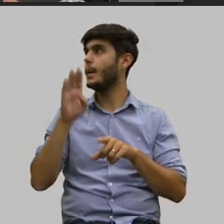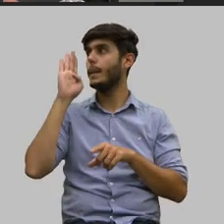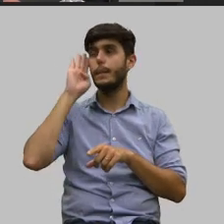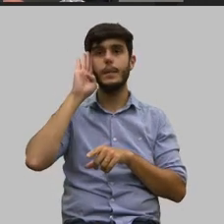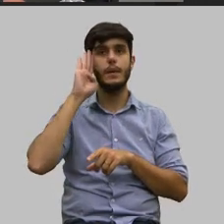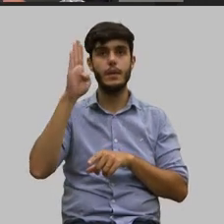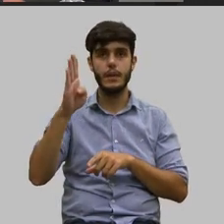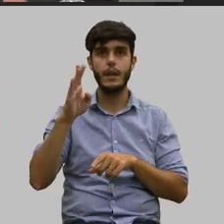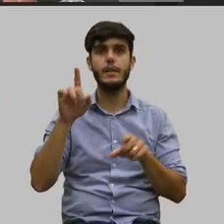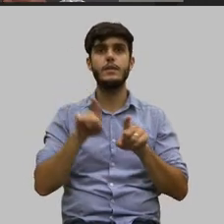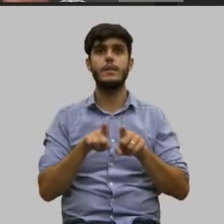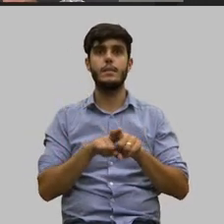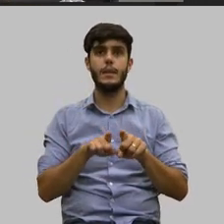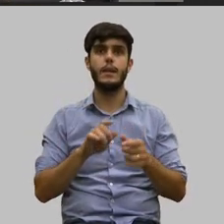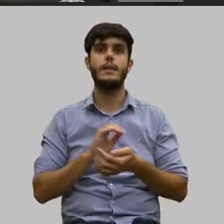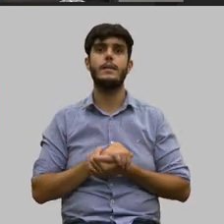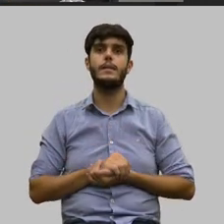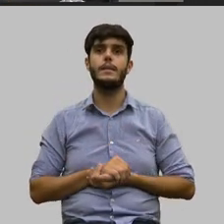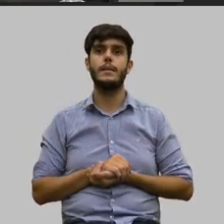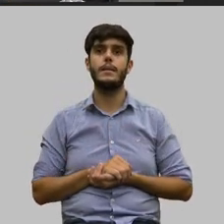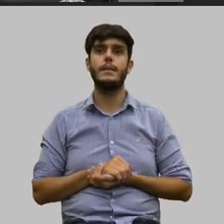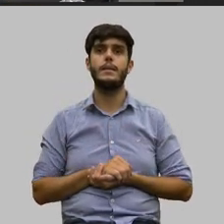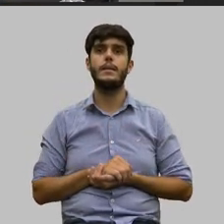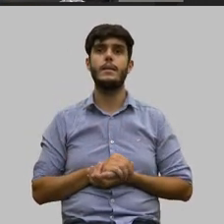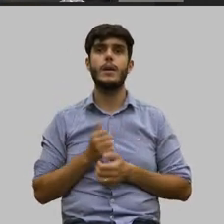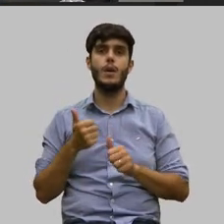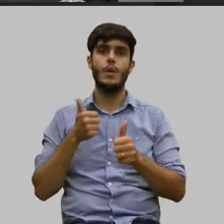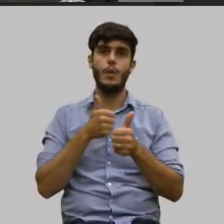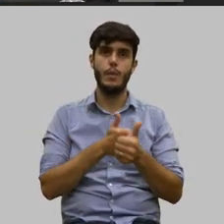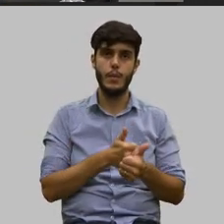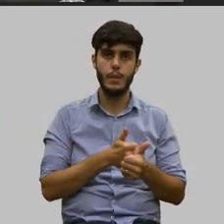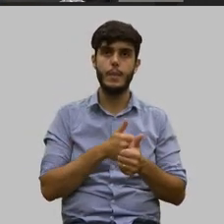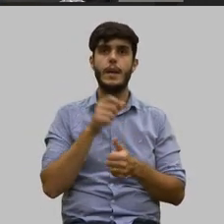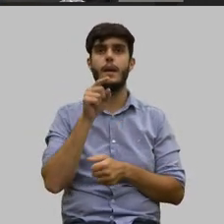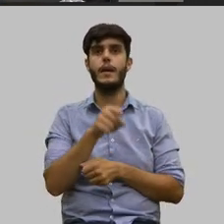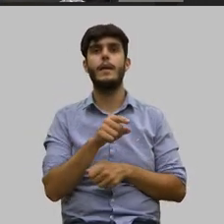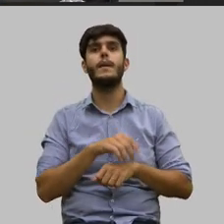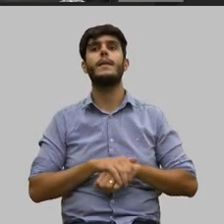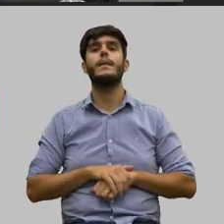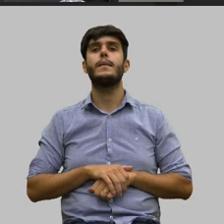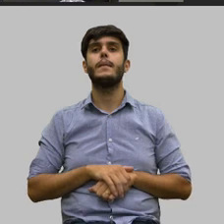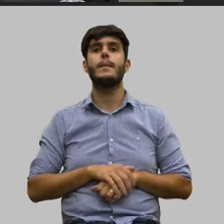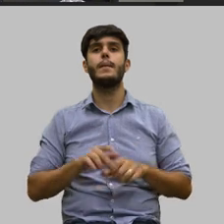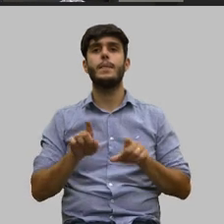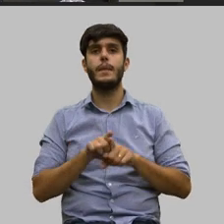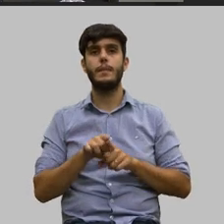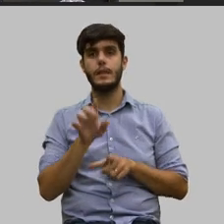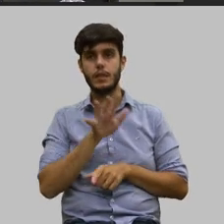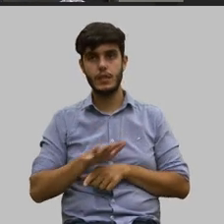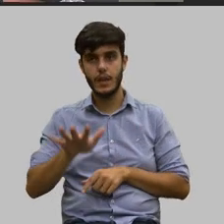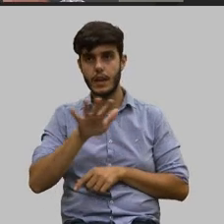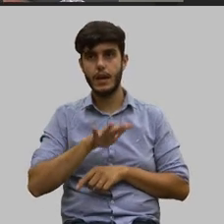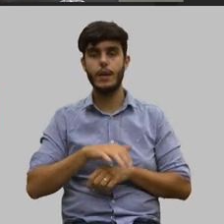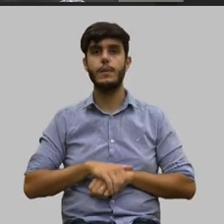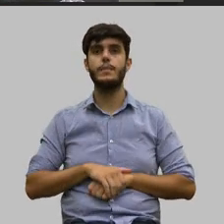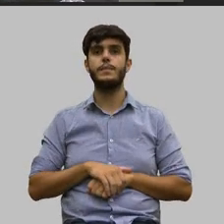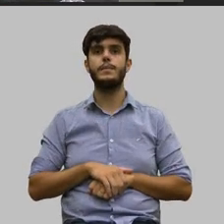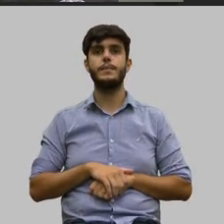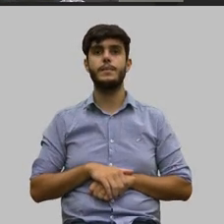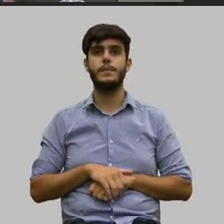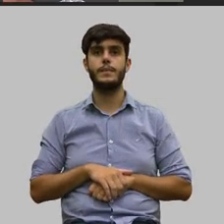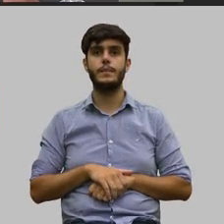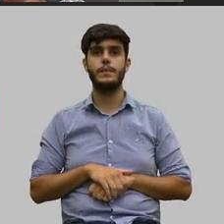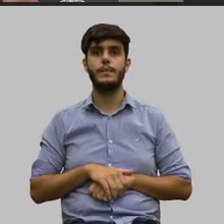de psicólogos para acompanharmos Aí eh a Nossa tropa de uma forma geral no que diz respeito